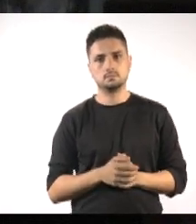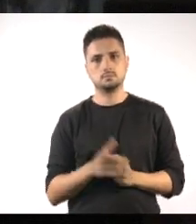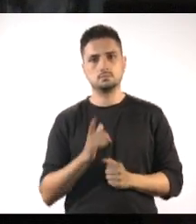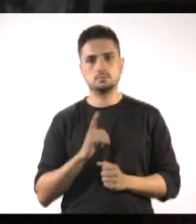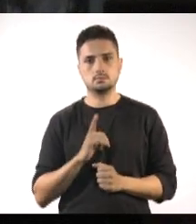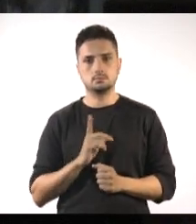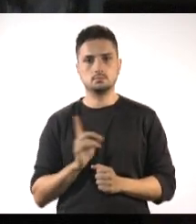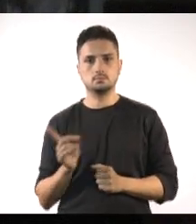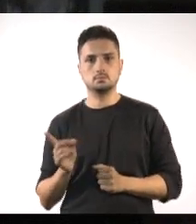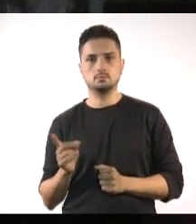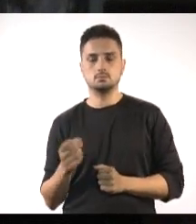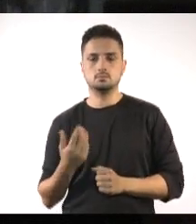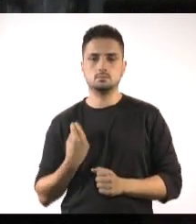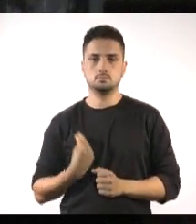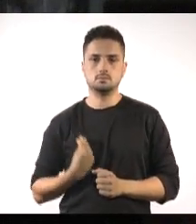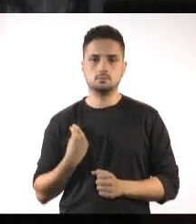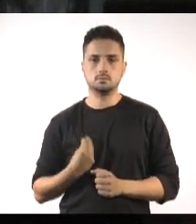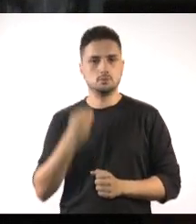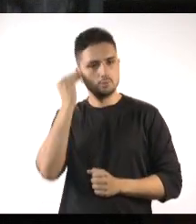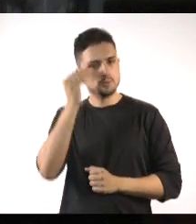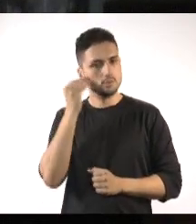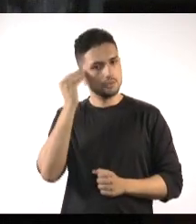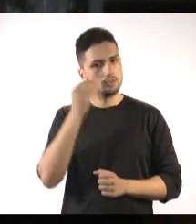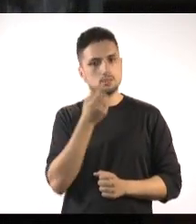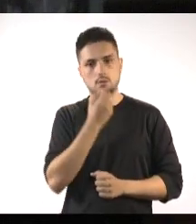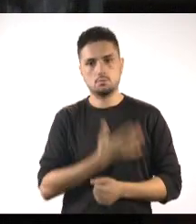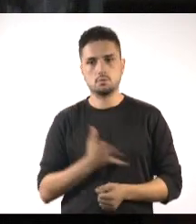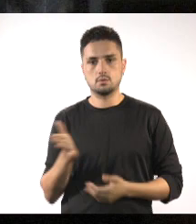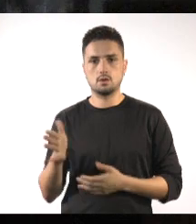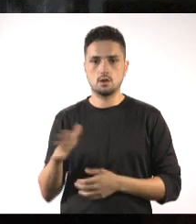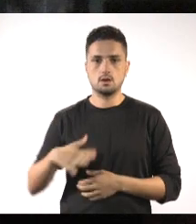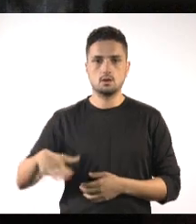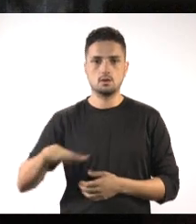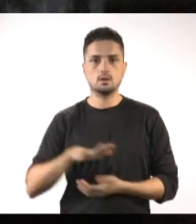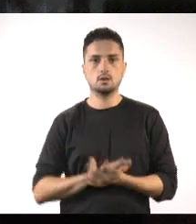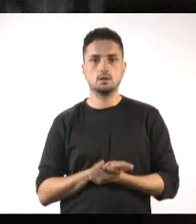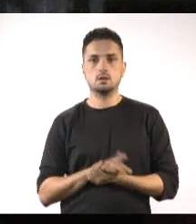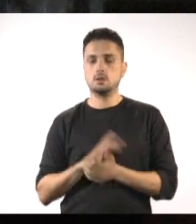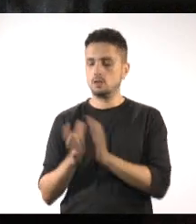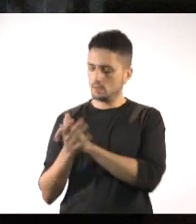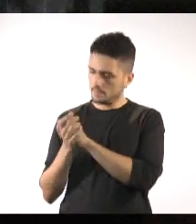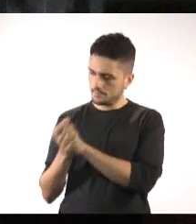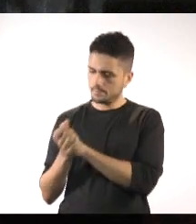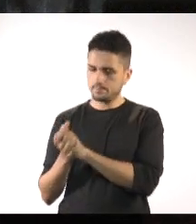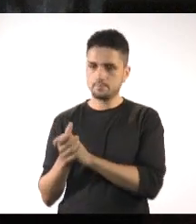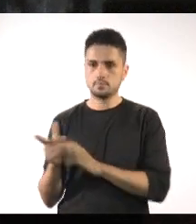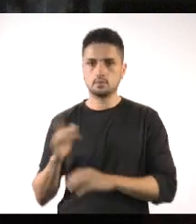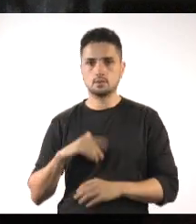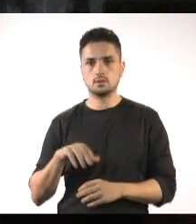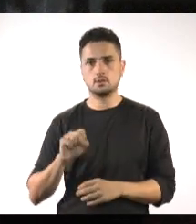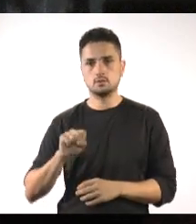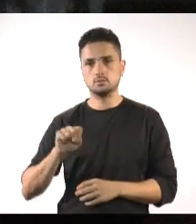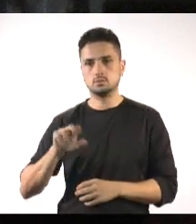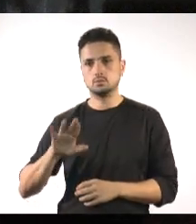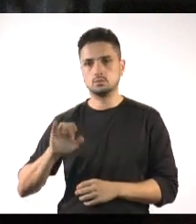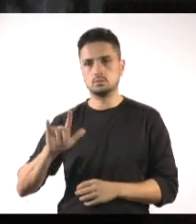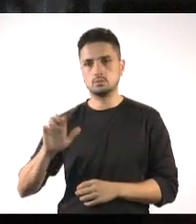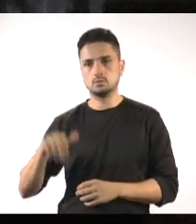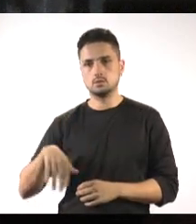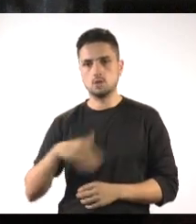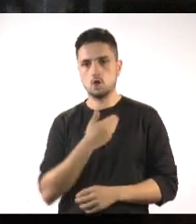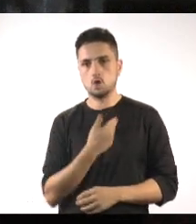uma trajetória, uma experiência enorme nessa área. Saúdo a Soraya Moreno, que representa o governo do Estado do Rio de